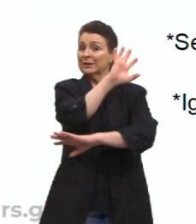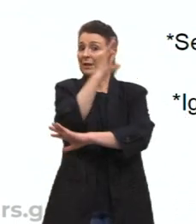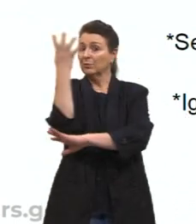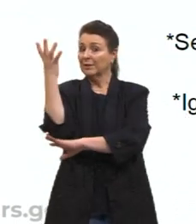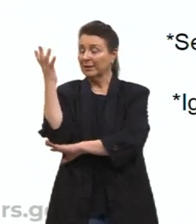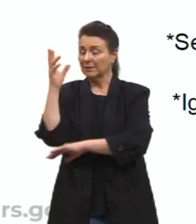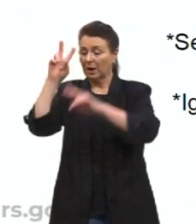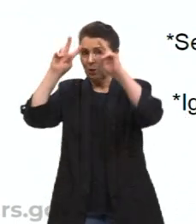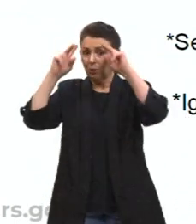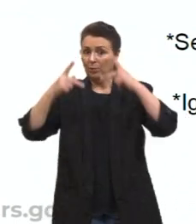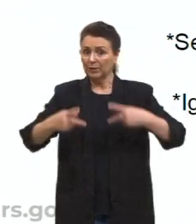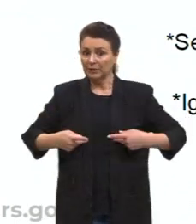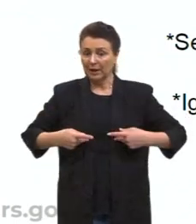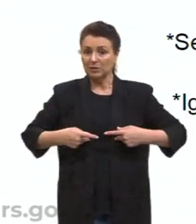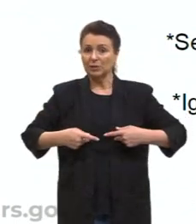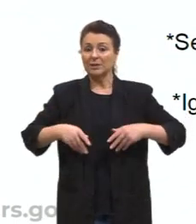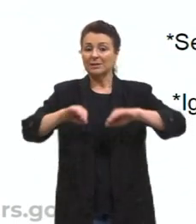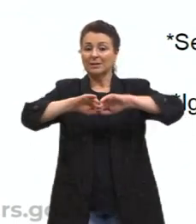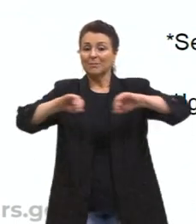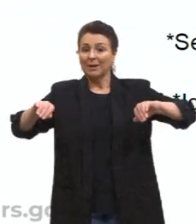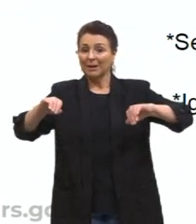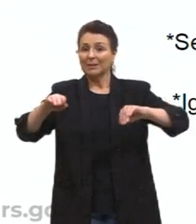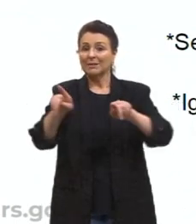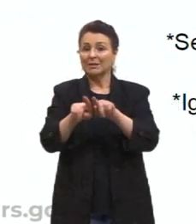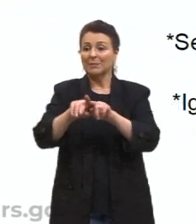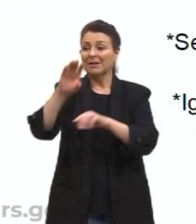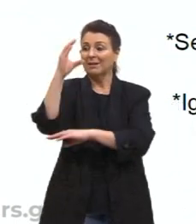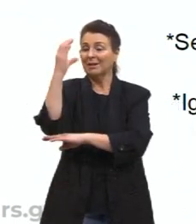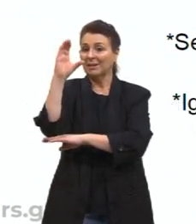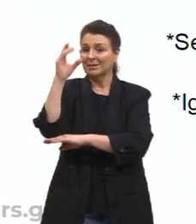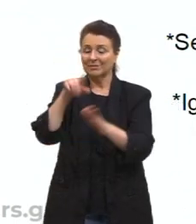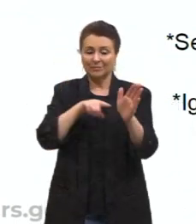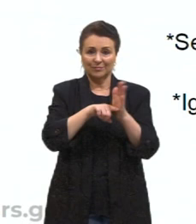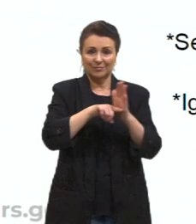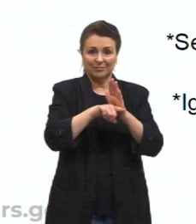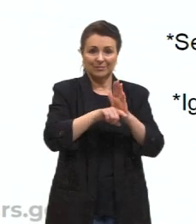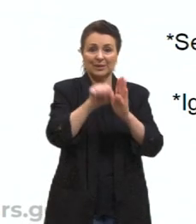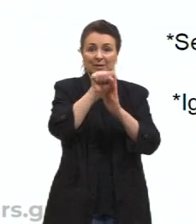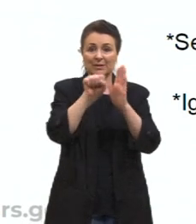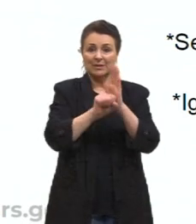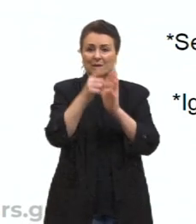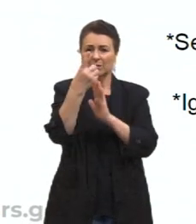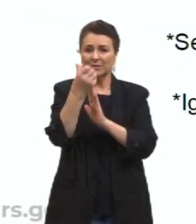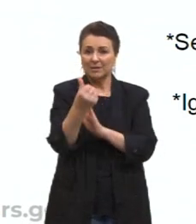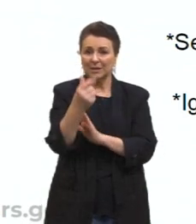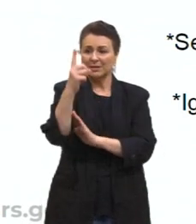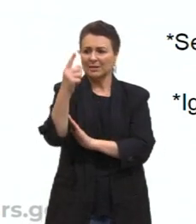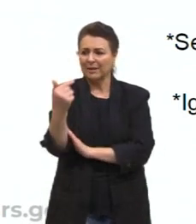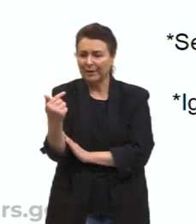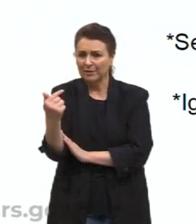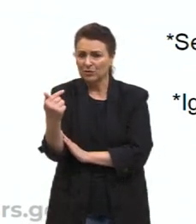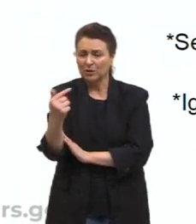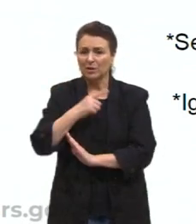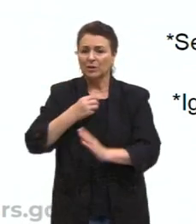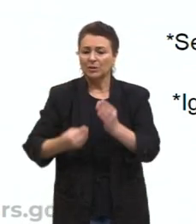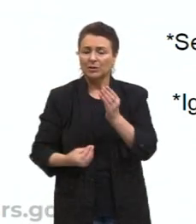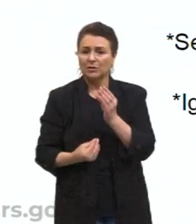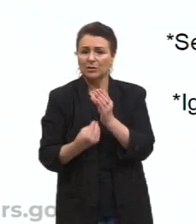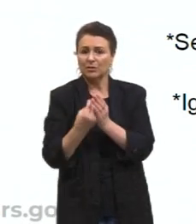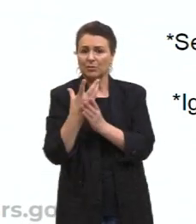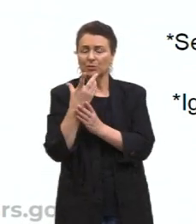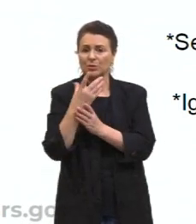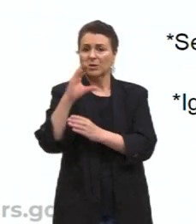com relação a fragmentação da ciências também século 16 17 quando começam o surgimento das